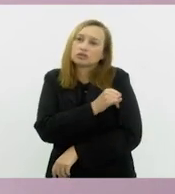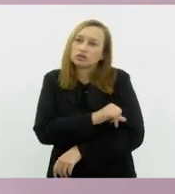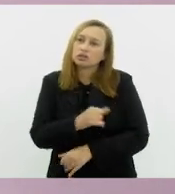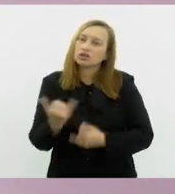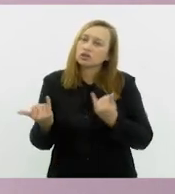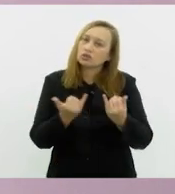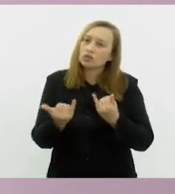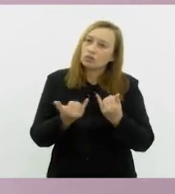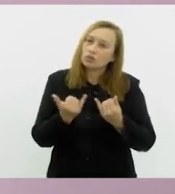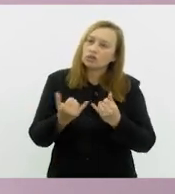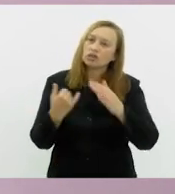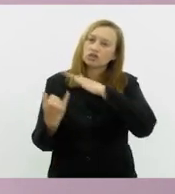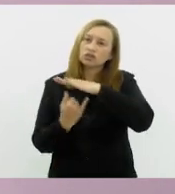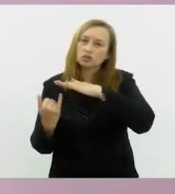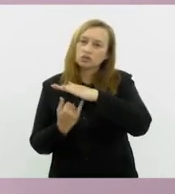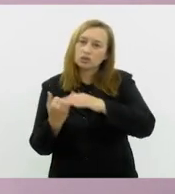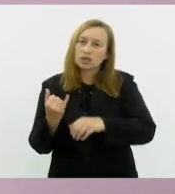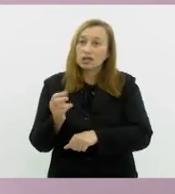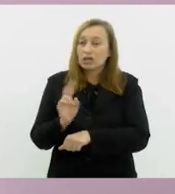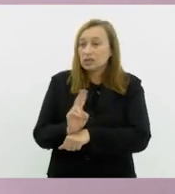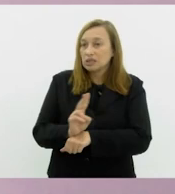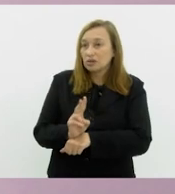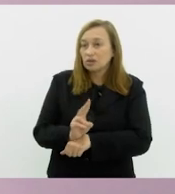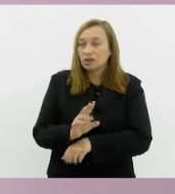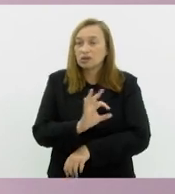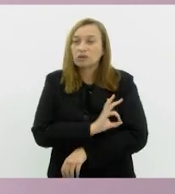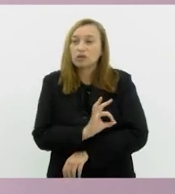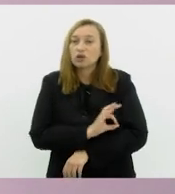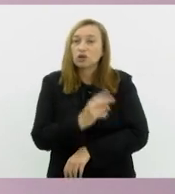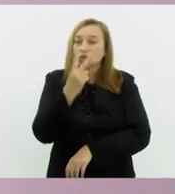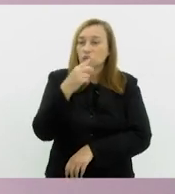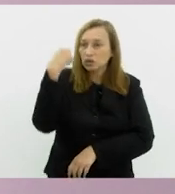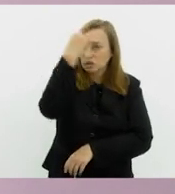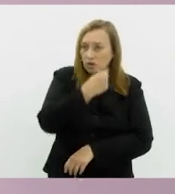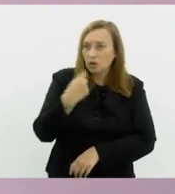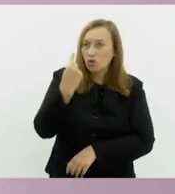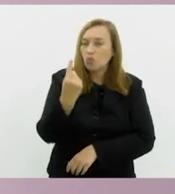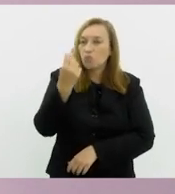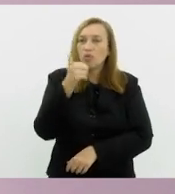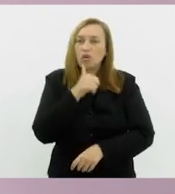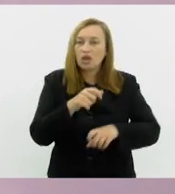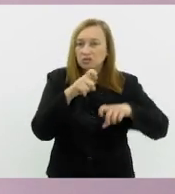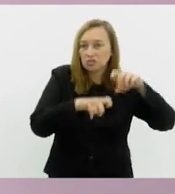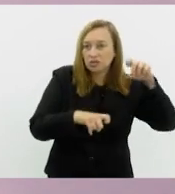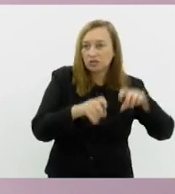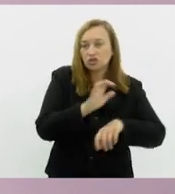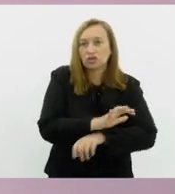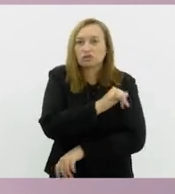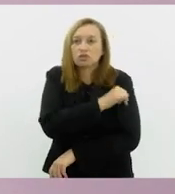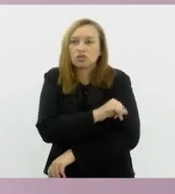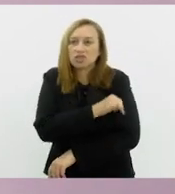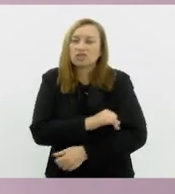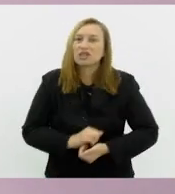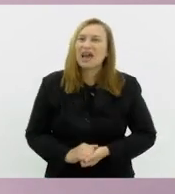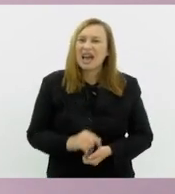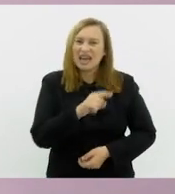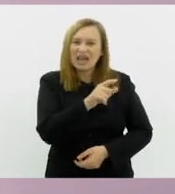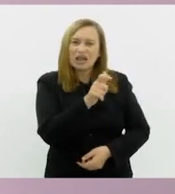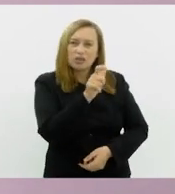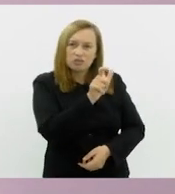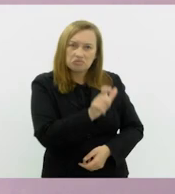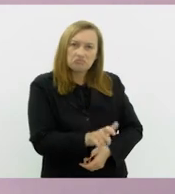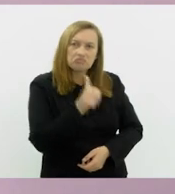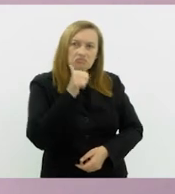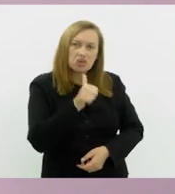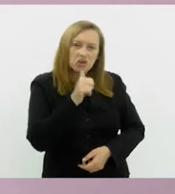do Instituto de Segurança Pública, a cada 2 horas uma mulher é estuprada no Estado do Rio de Janeiro. Ou seja, aquela mulher que conseguiu